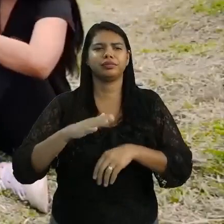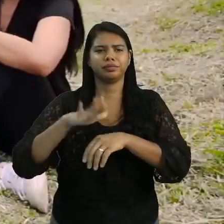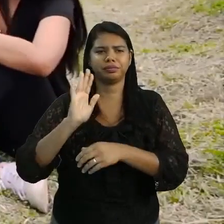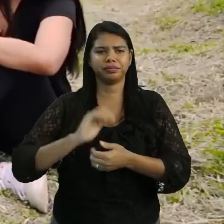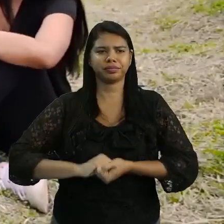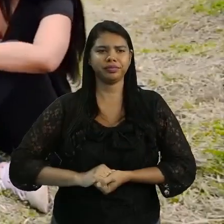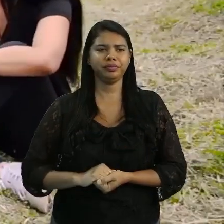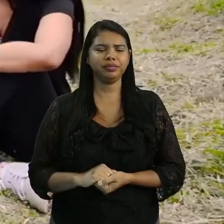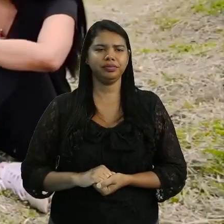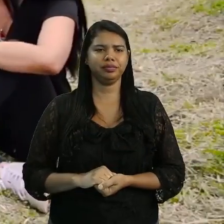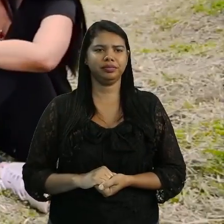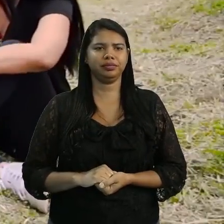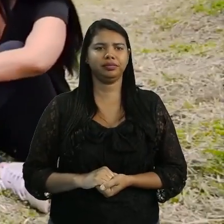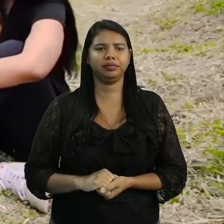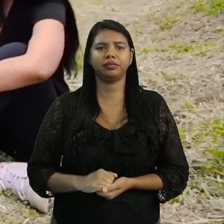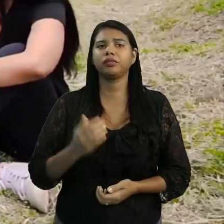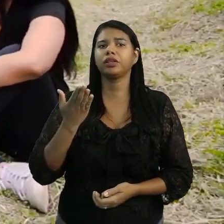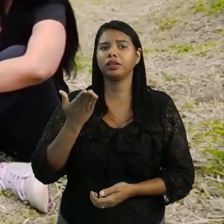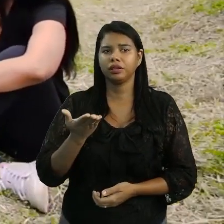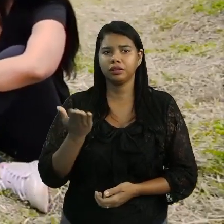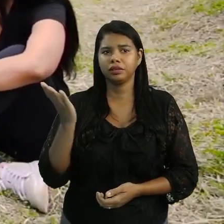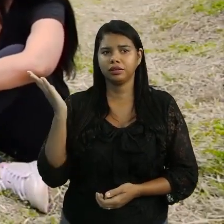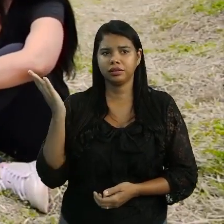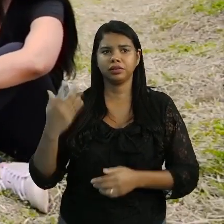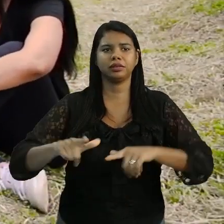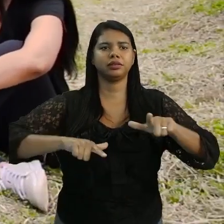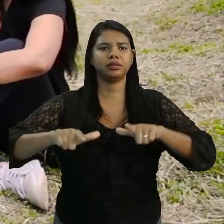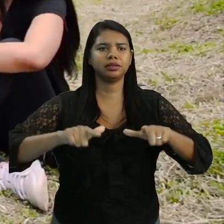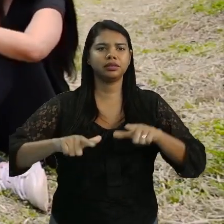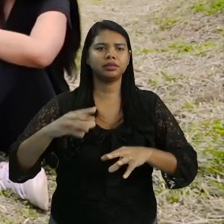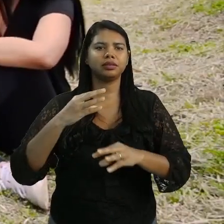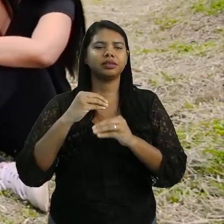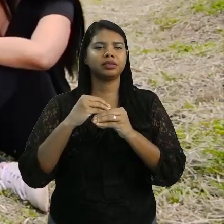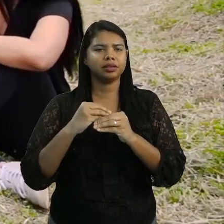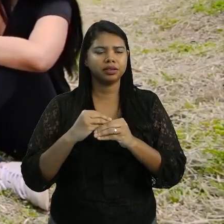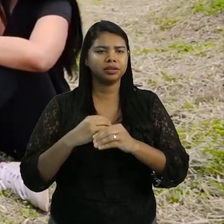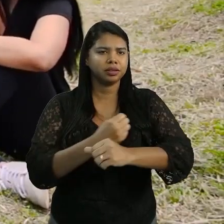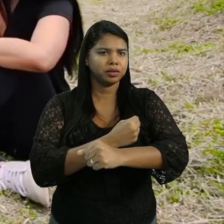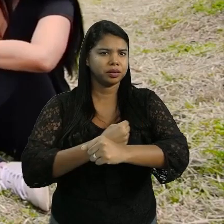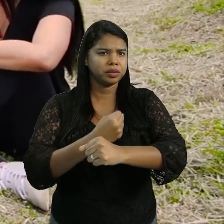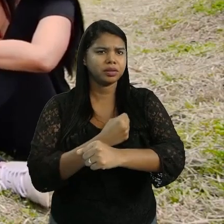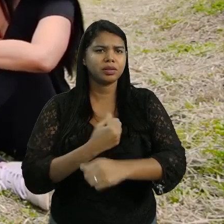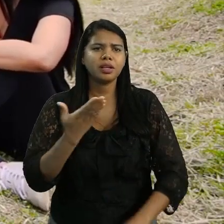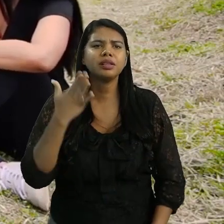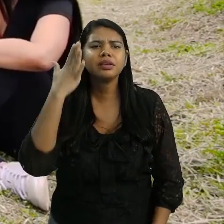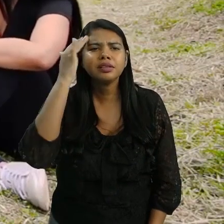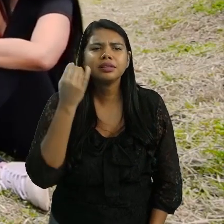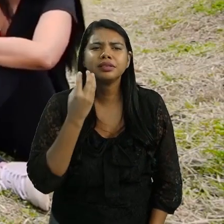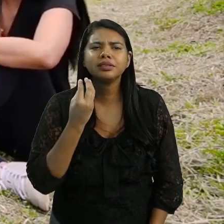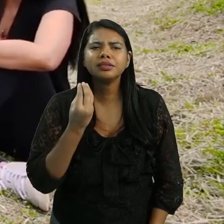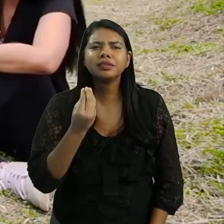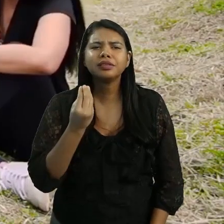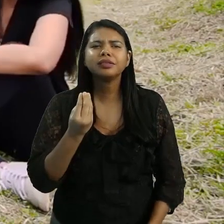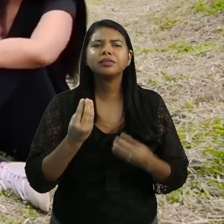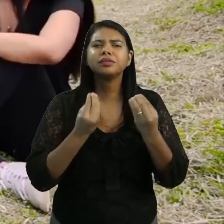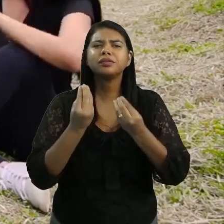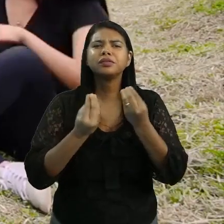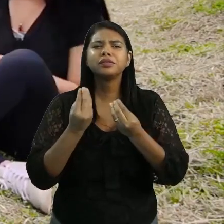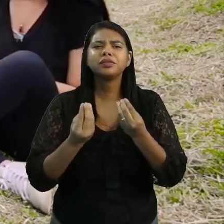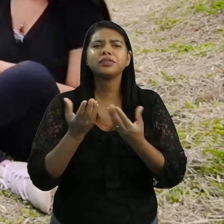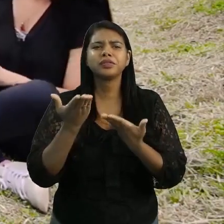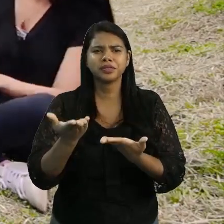aprendi uma coisa ou outra, não sou nenhum expert, mas assim a cultura e a culinária daqui realmente são diferentes do que a gente está acostumado no Brasil. Eu